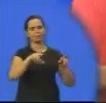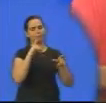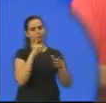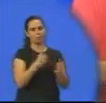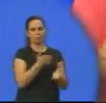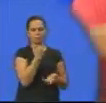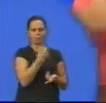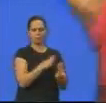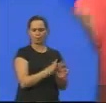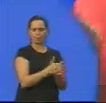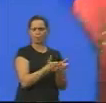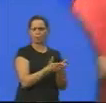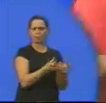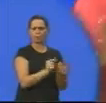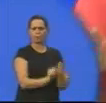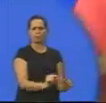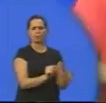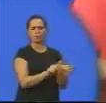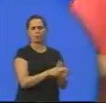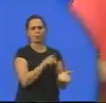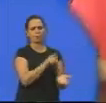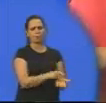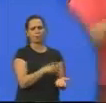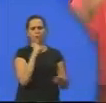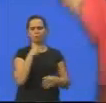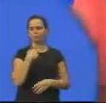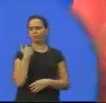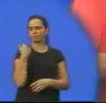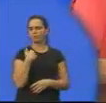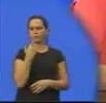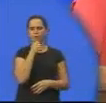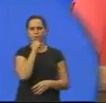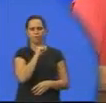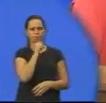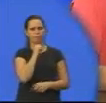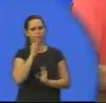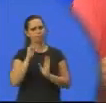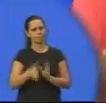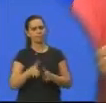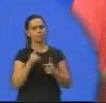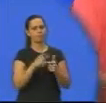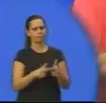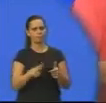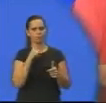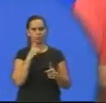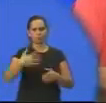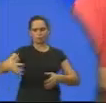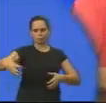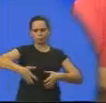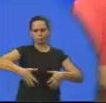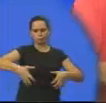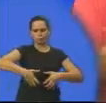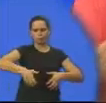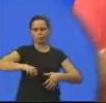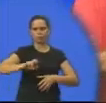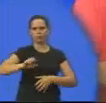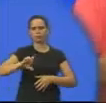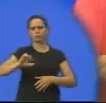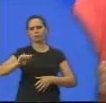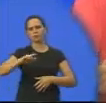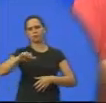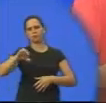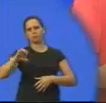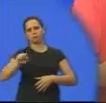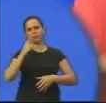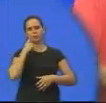pobre dessa mãe, uma idade, não é? A mulher que tem uma idade mais avançada, radiações que ela possa vir a sofrer, o tipo de